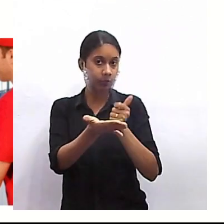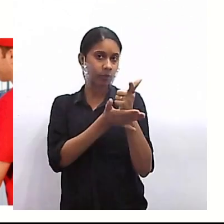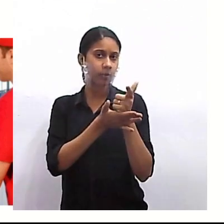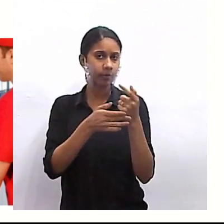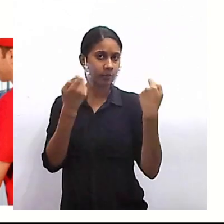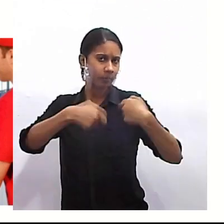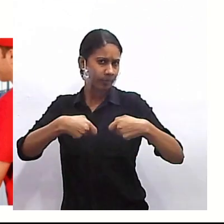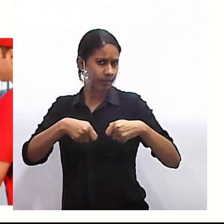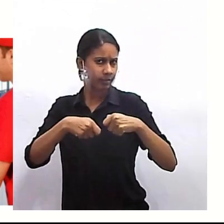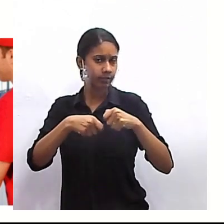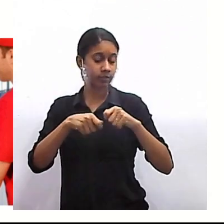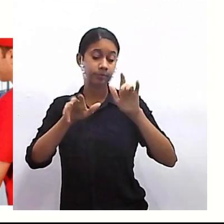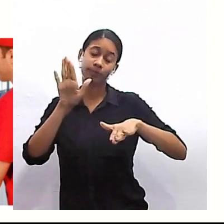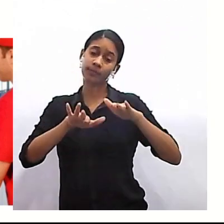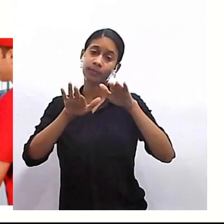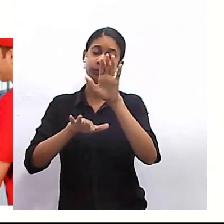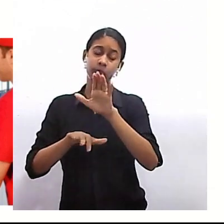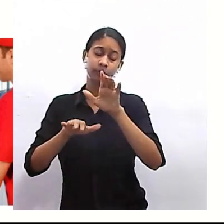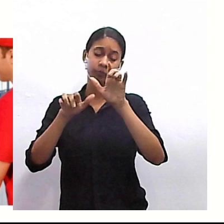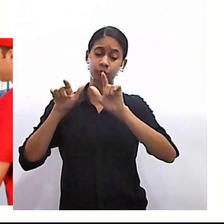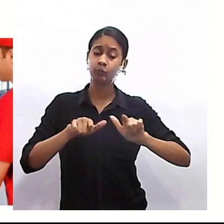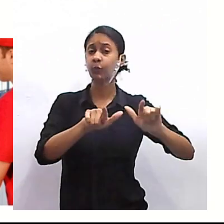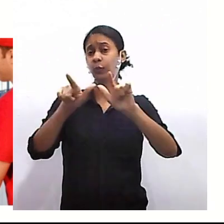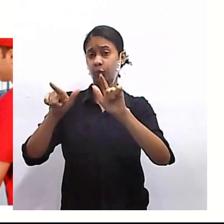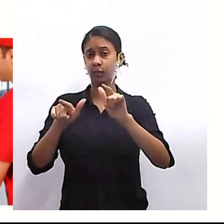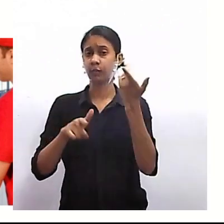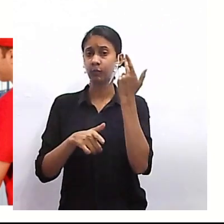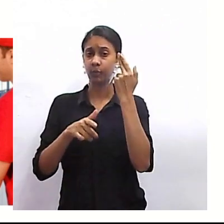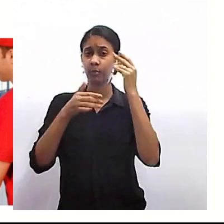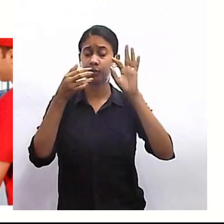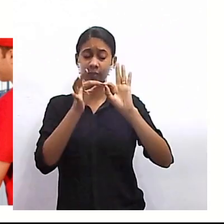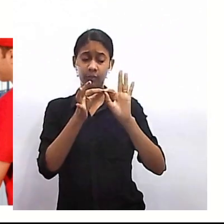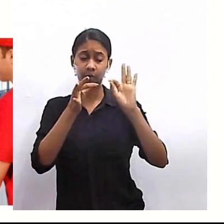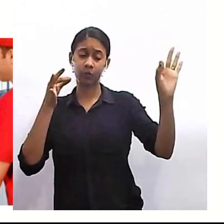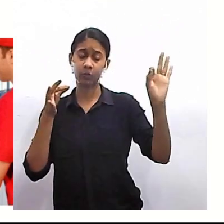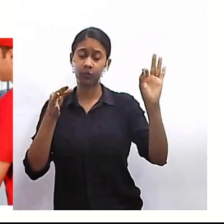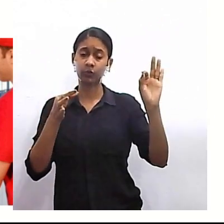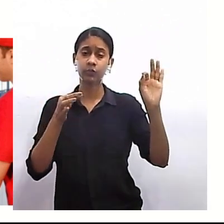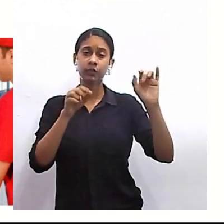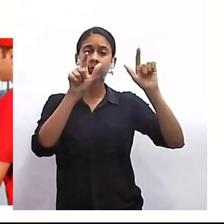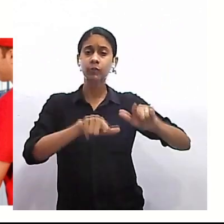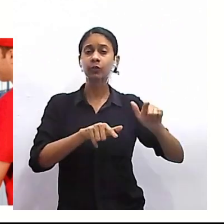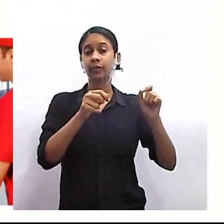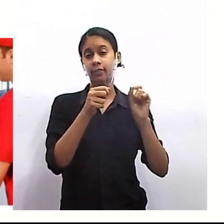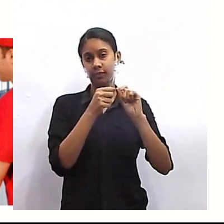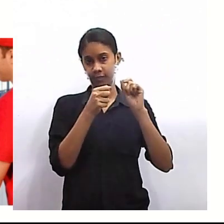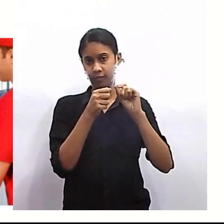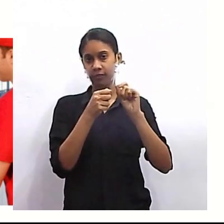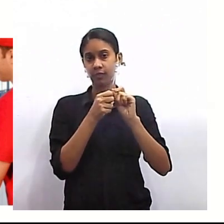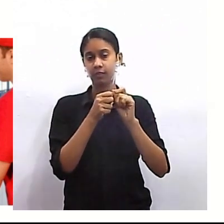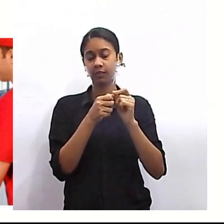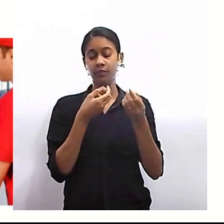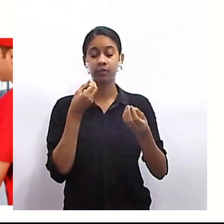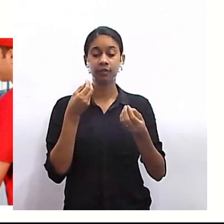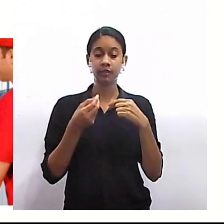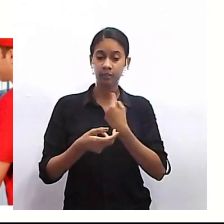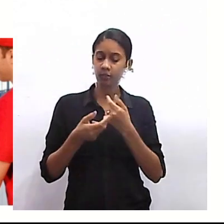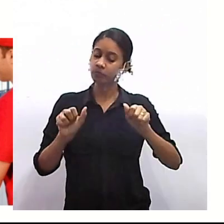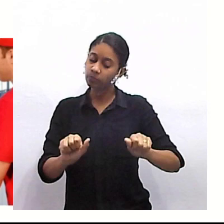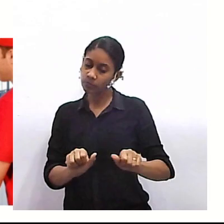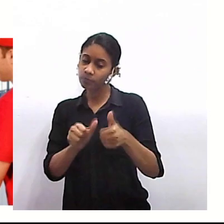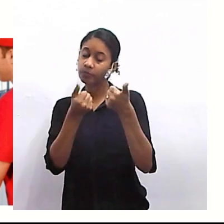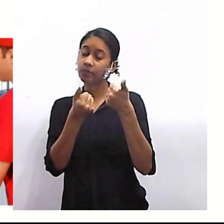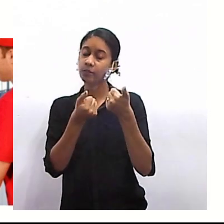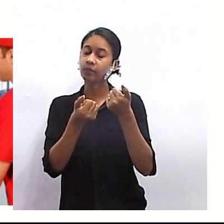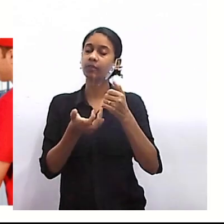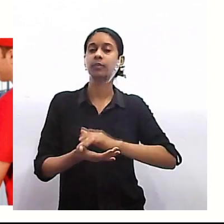área geográfica, normalmente distante dos centros produtores, e com isso melhorar o nível de serviço prestado.